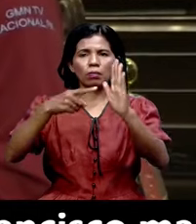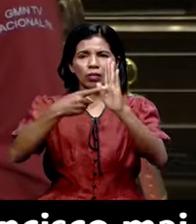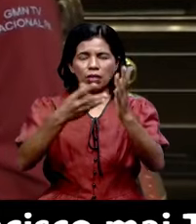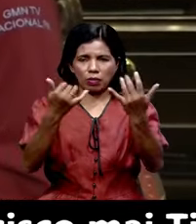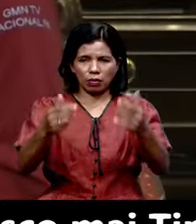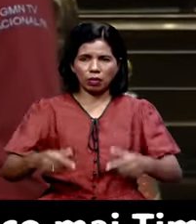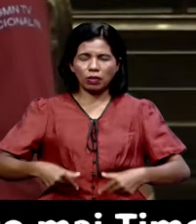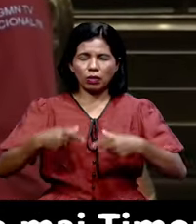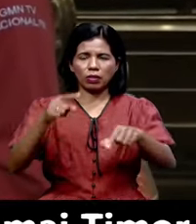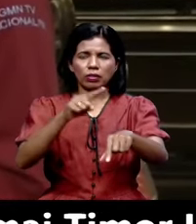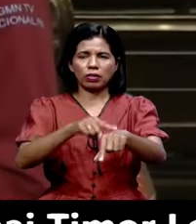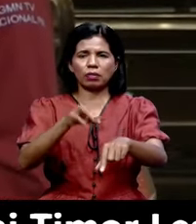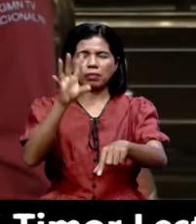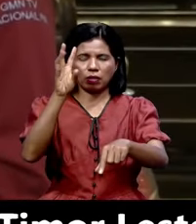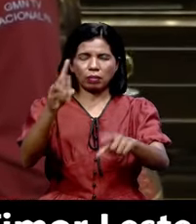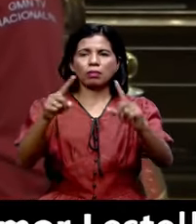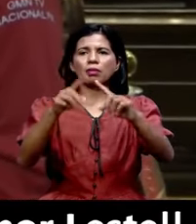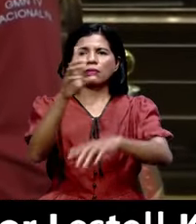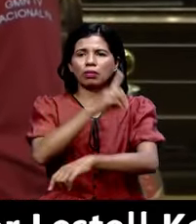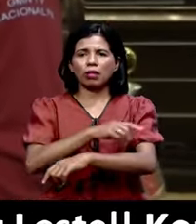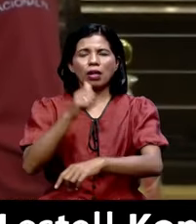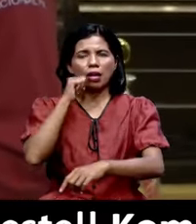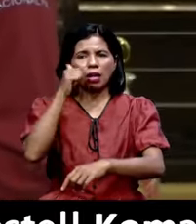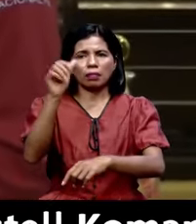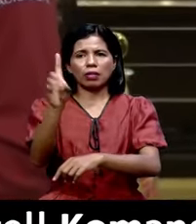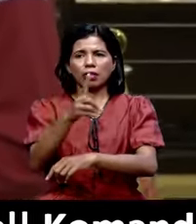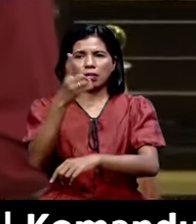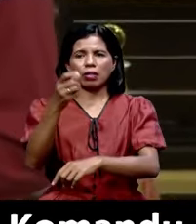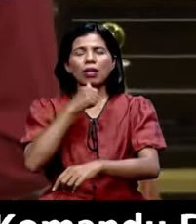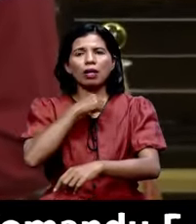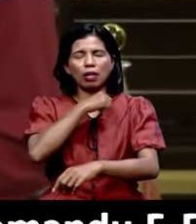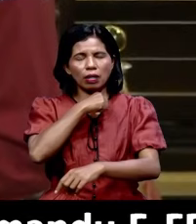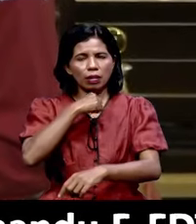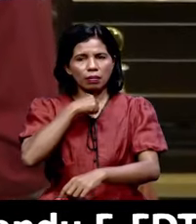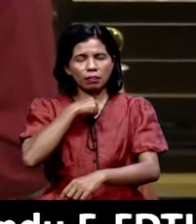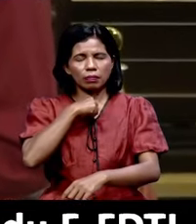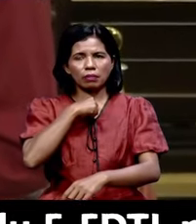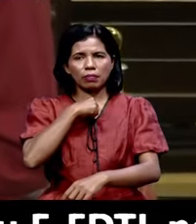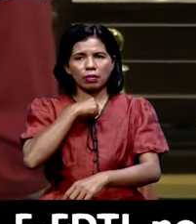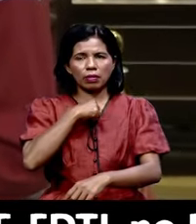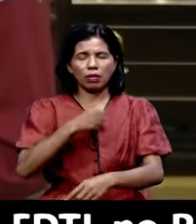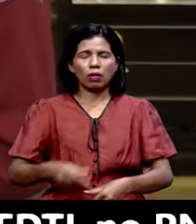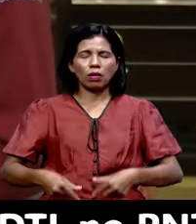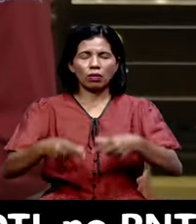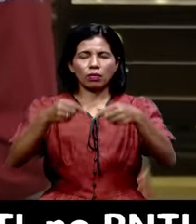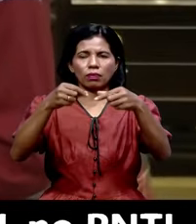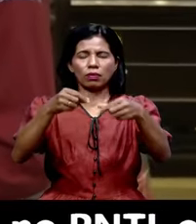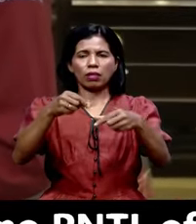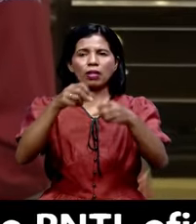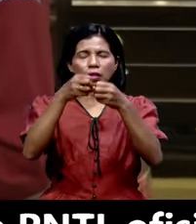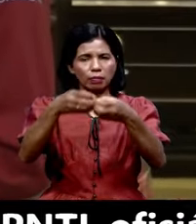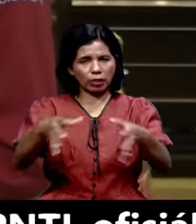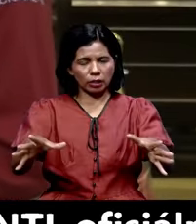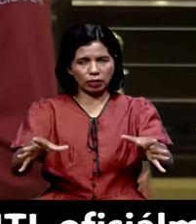entrega tu kunen lorai kohin a bandadera amo cardial rasik se mai halo a benção fali ba uma fonte né